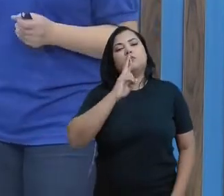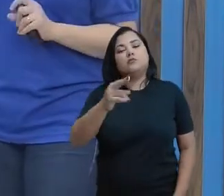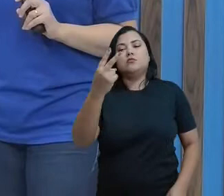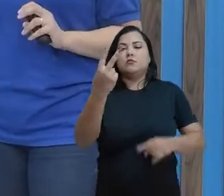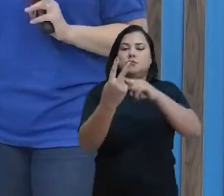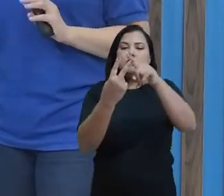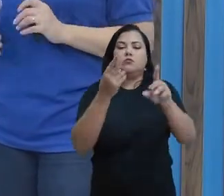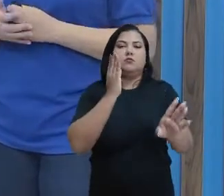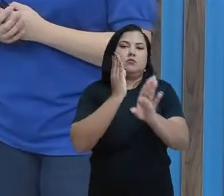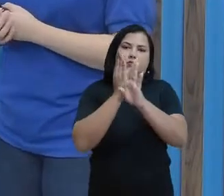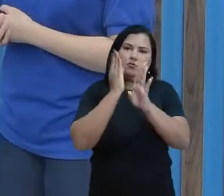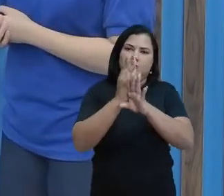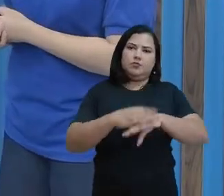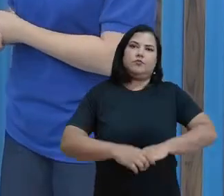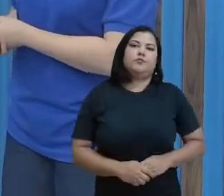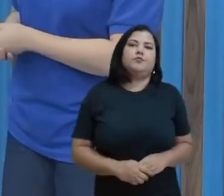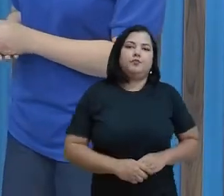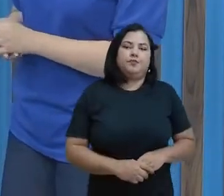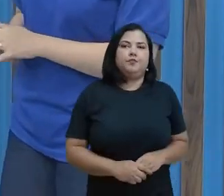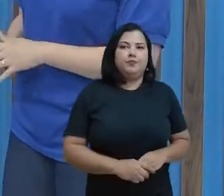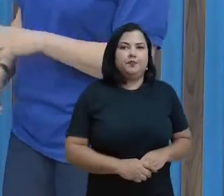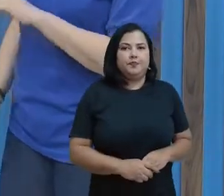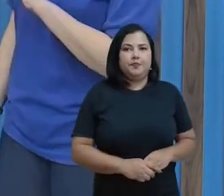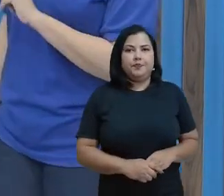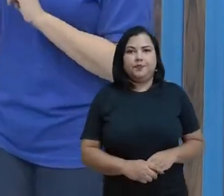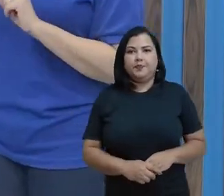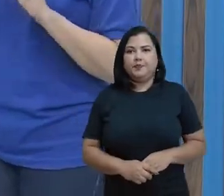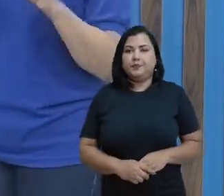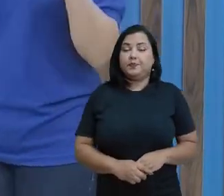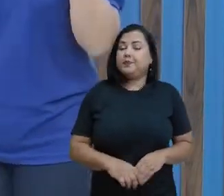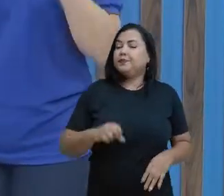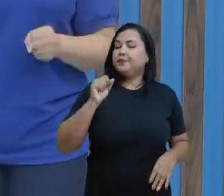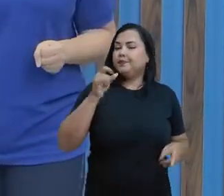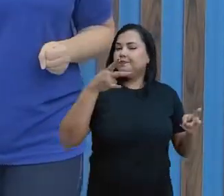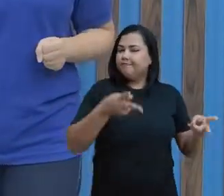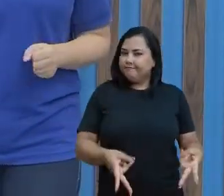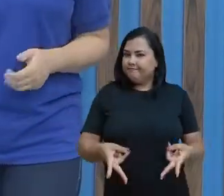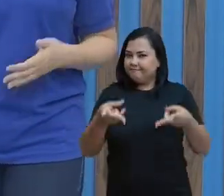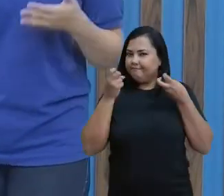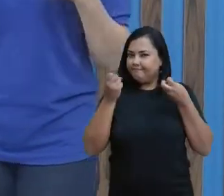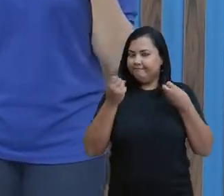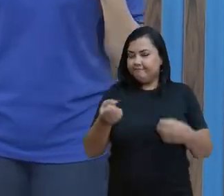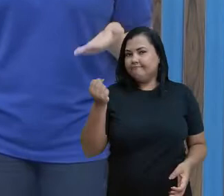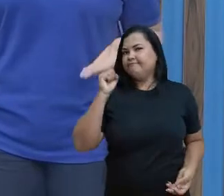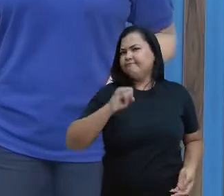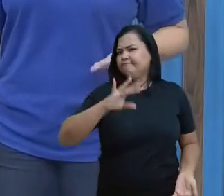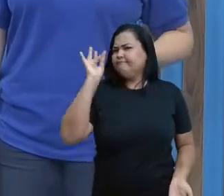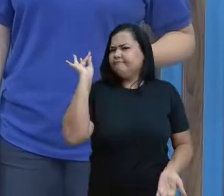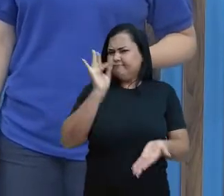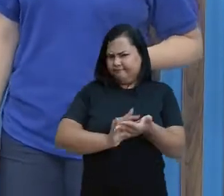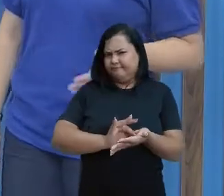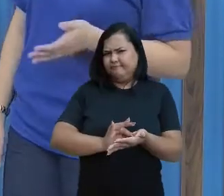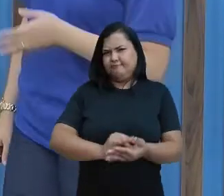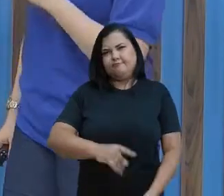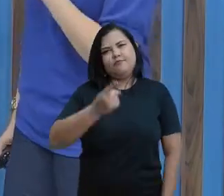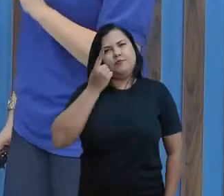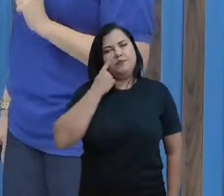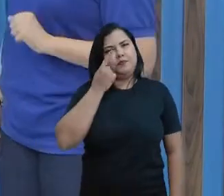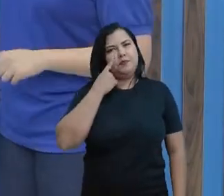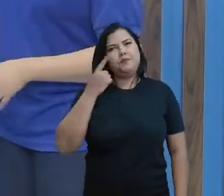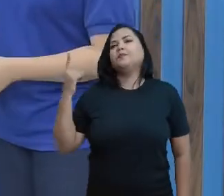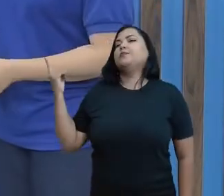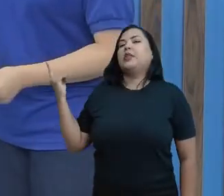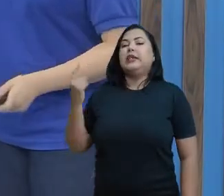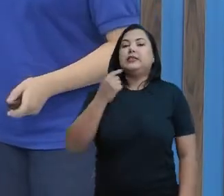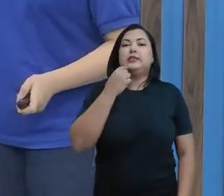valores para resolver essa situação, tá bom? Se a gente for verificar se isso realmente dá certo, a gente tem